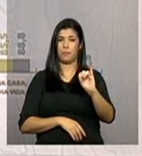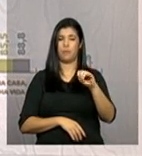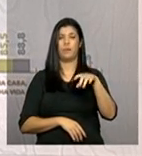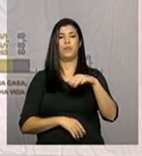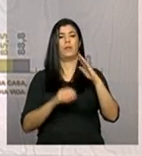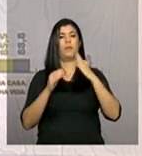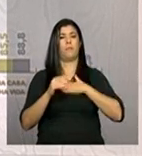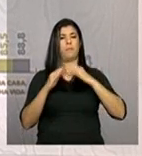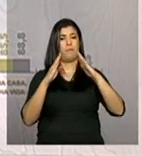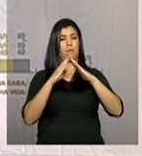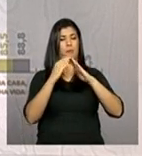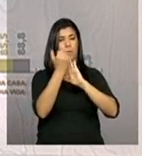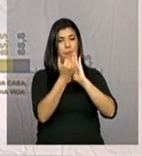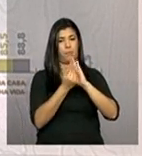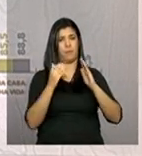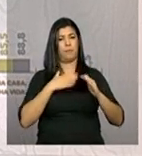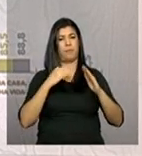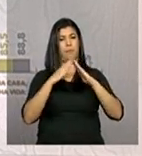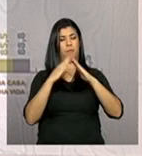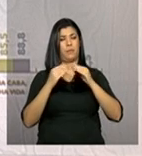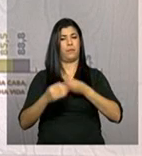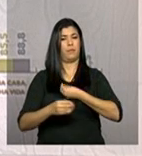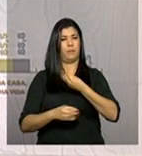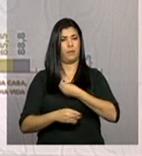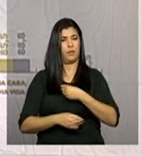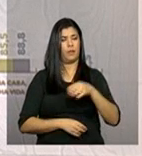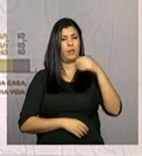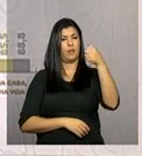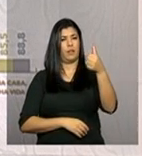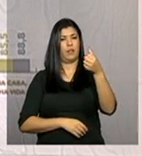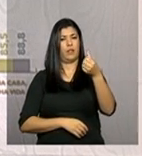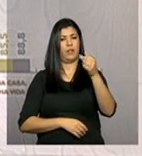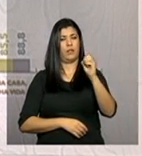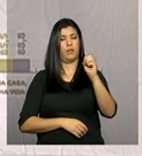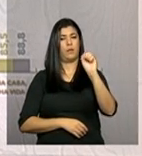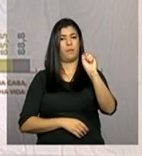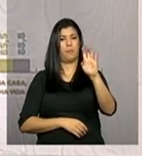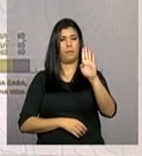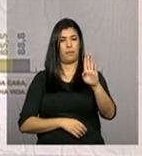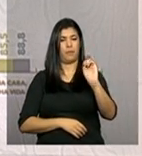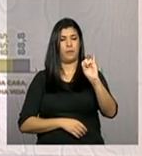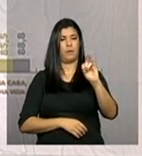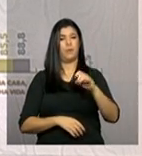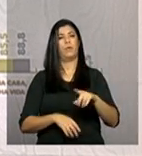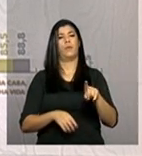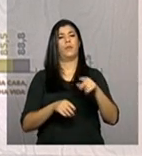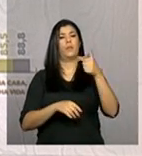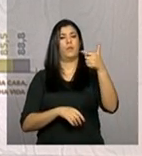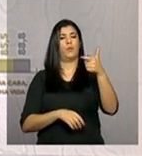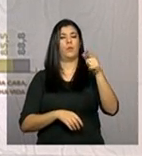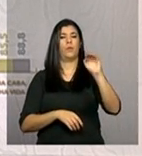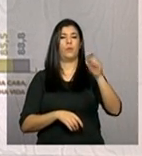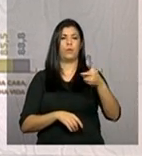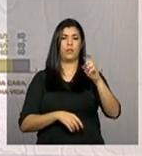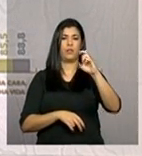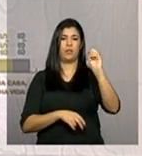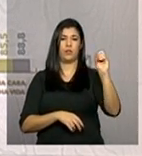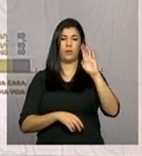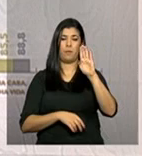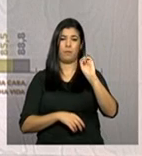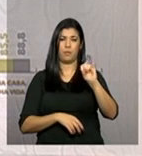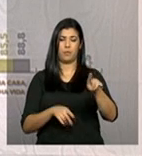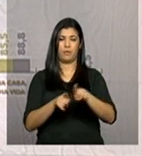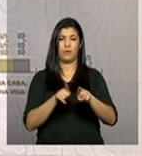88 bilhões, que se somam 119 bilhões de OGU, e 2,5 bilhões de contrapartida de estados